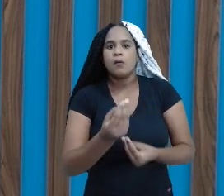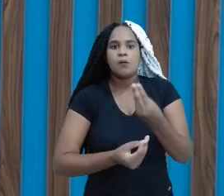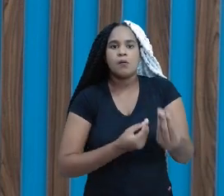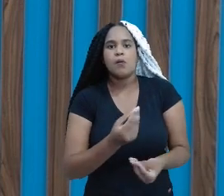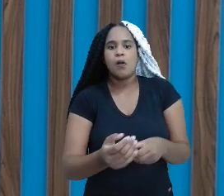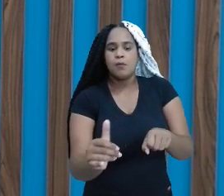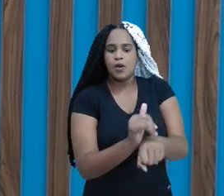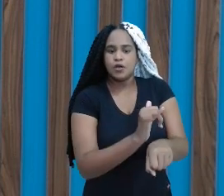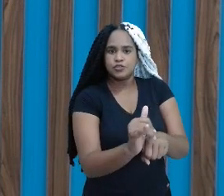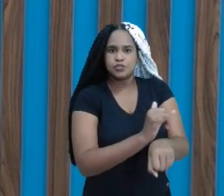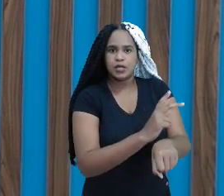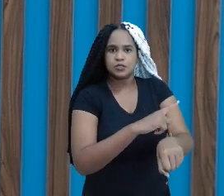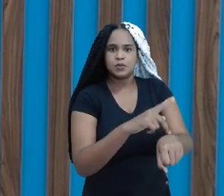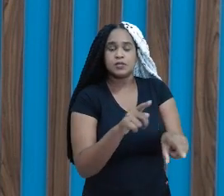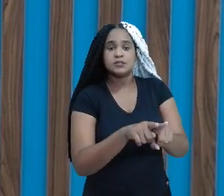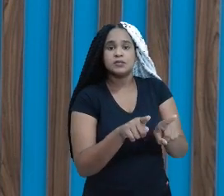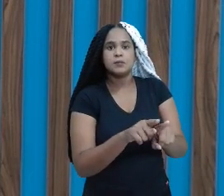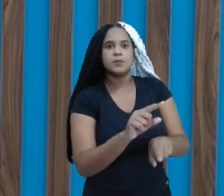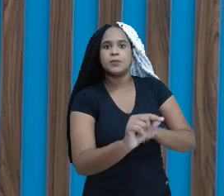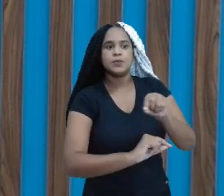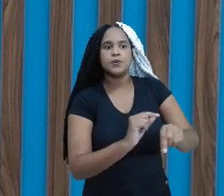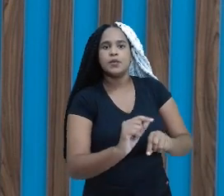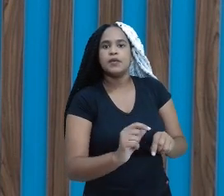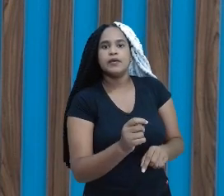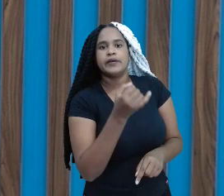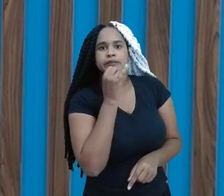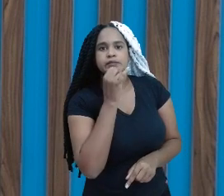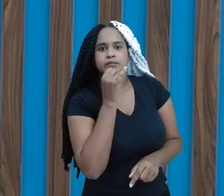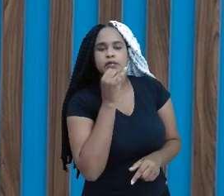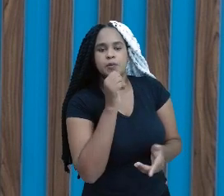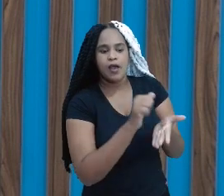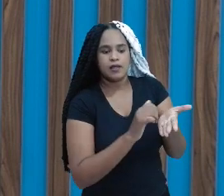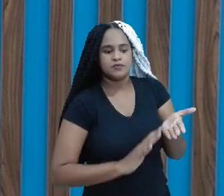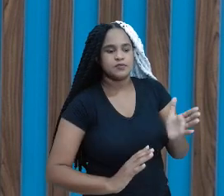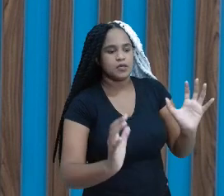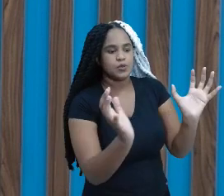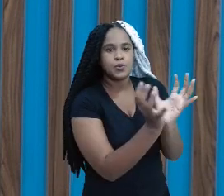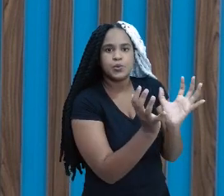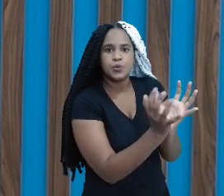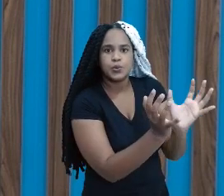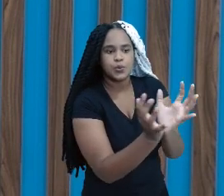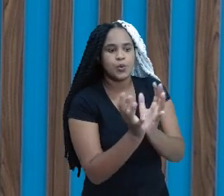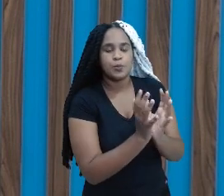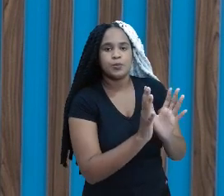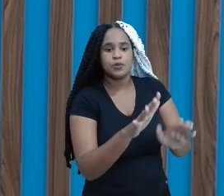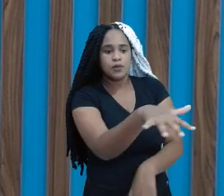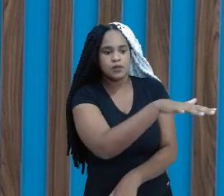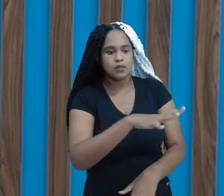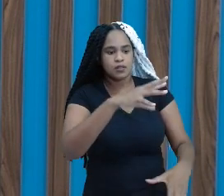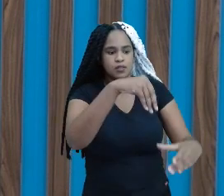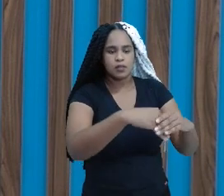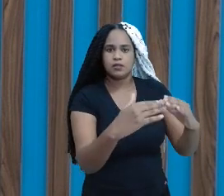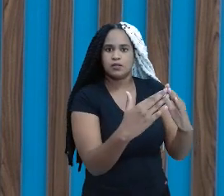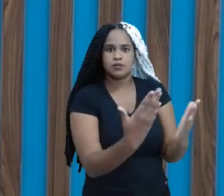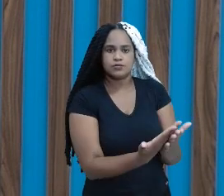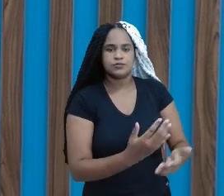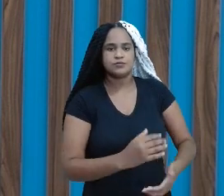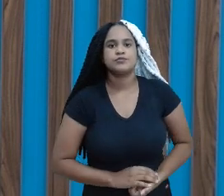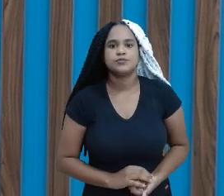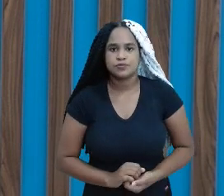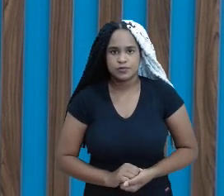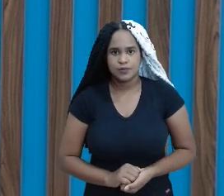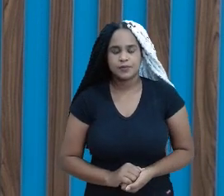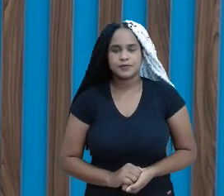específicas, e nas ações coletivas, que contemplam a participação desse estudante em todo o ambiente escolar, em